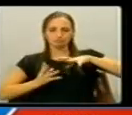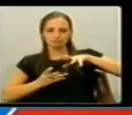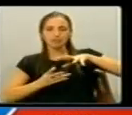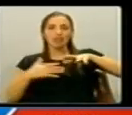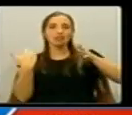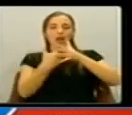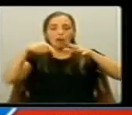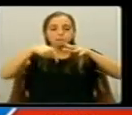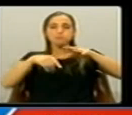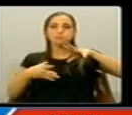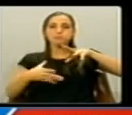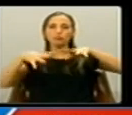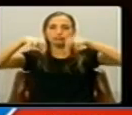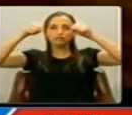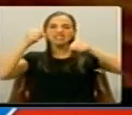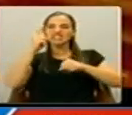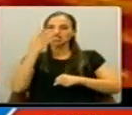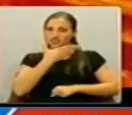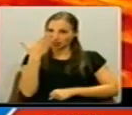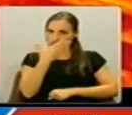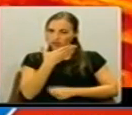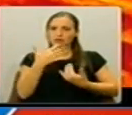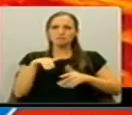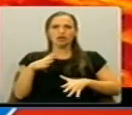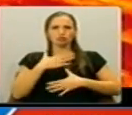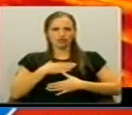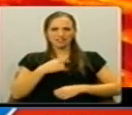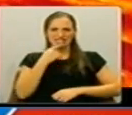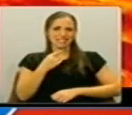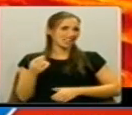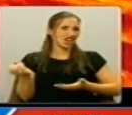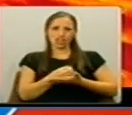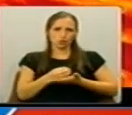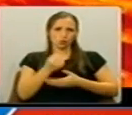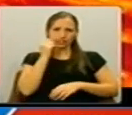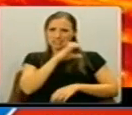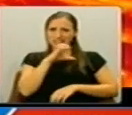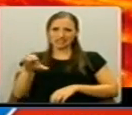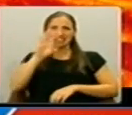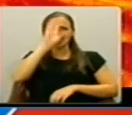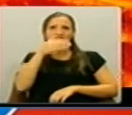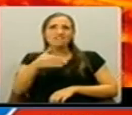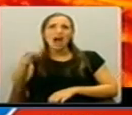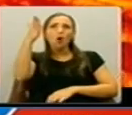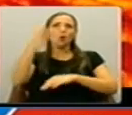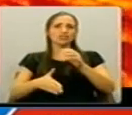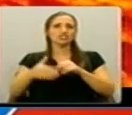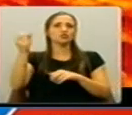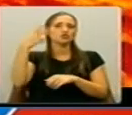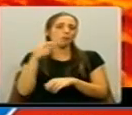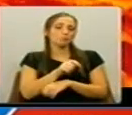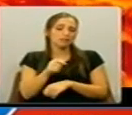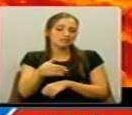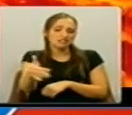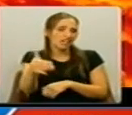escuridão. Muito rapidamente gostava de dizer o seguinte: não há um único cientista que consiga prever o que vai acontecer ao Sol daqui a alguns meses, ou até